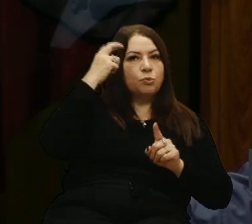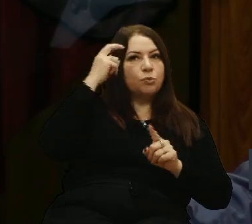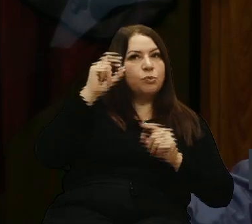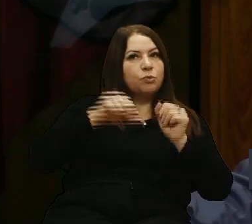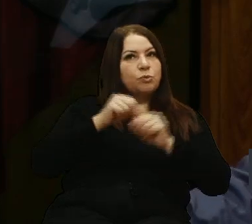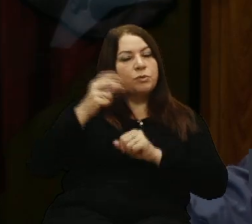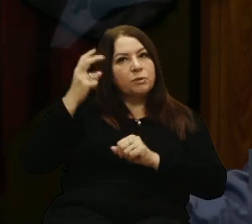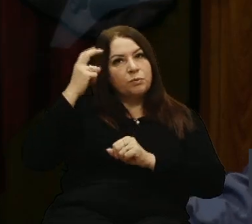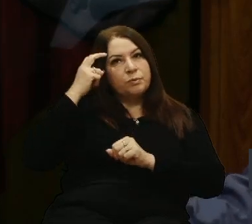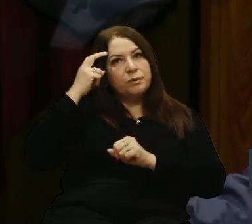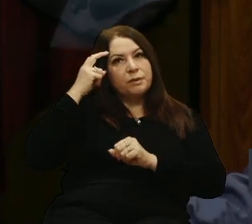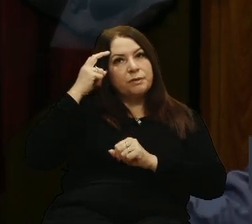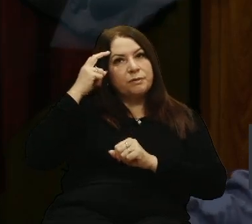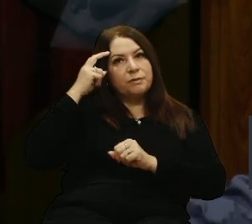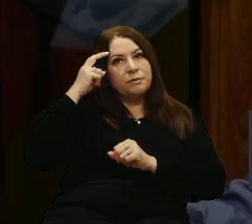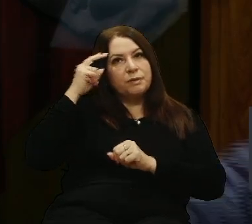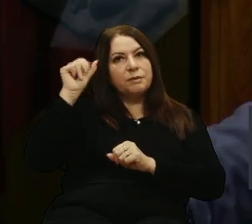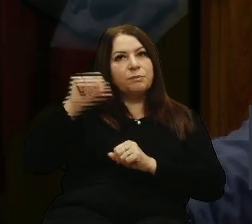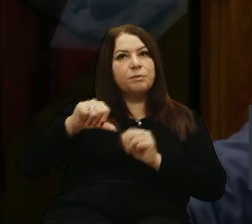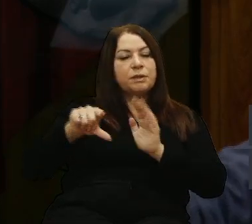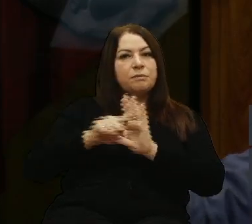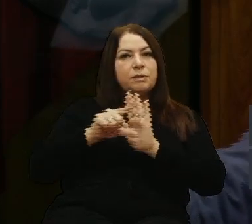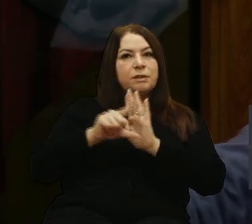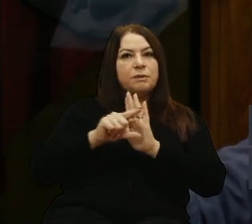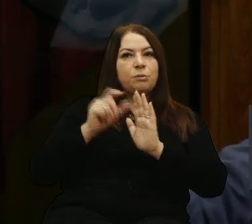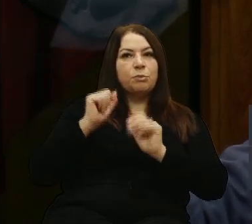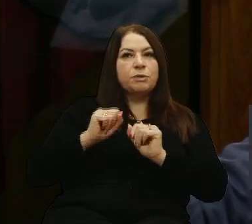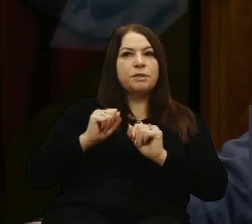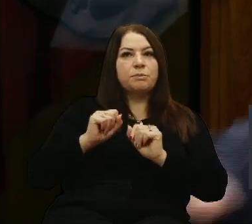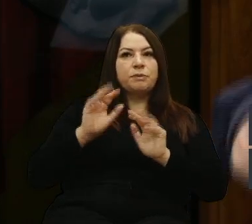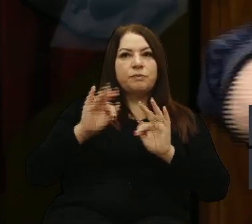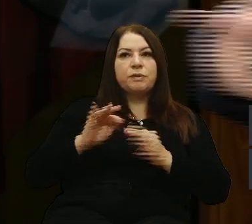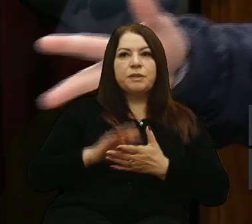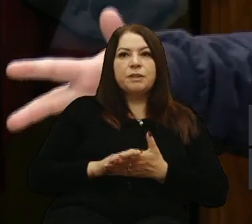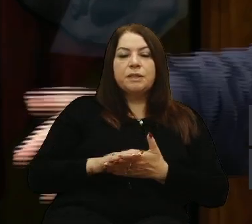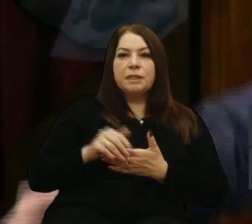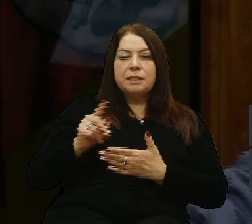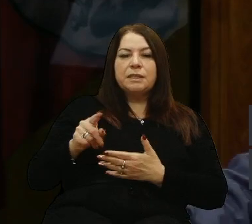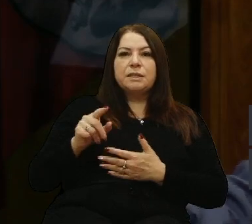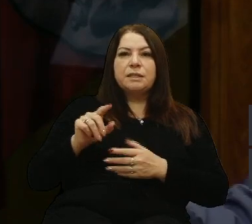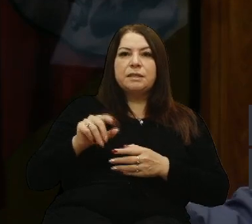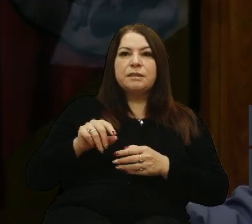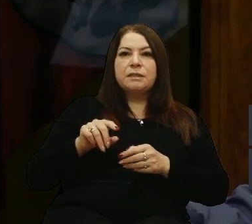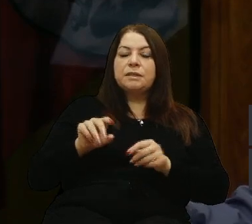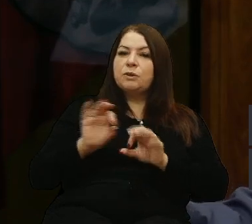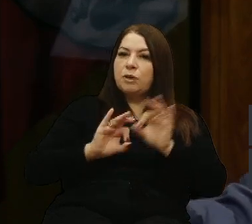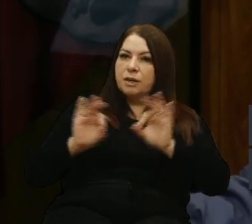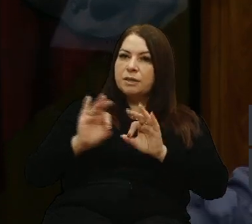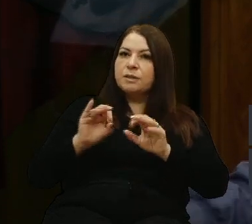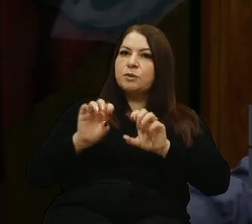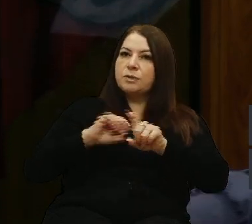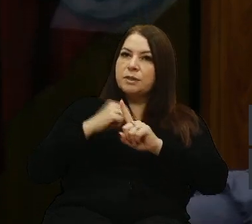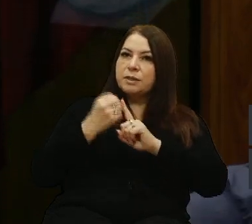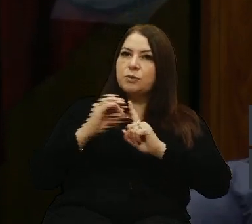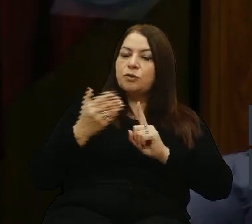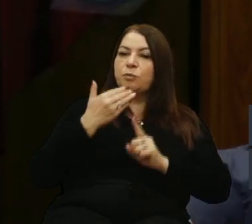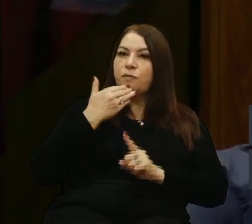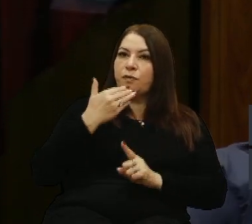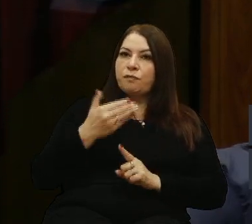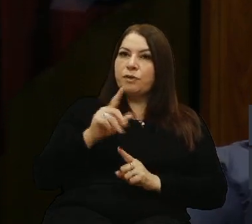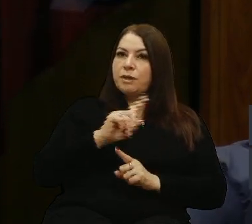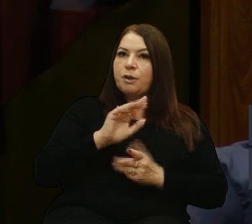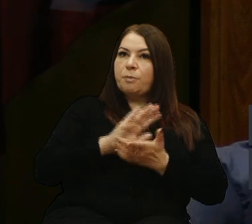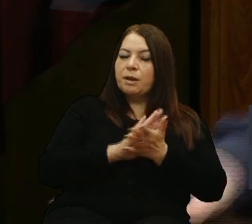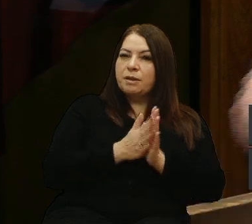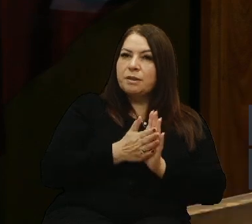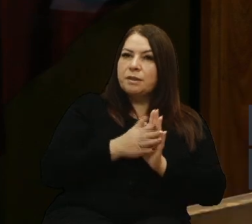cultura reprovável em uma lei para que nós possamos combatê-la. E assim se forma a sociedade, né? Então, bom, todos aqui somos a favor que não matar